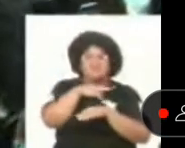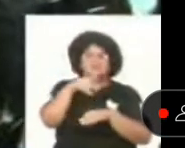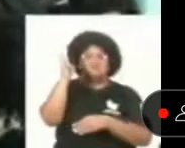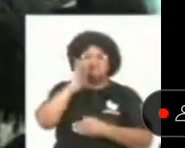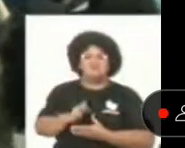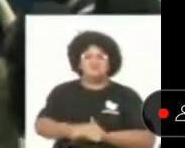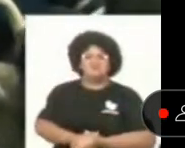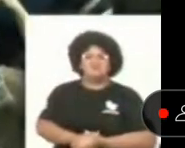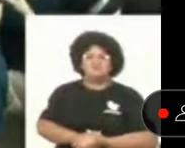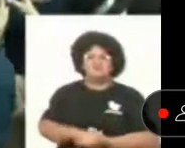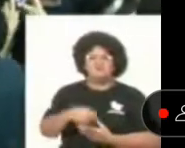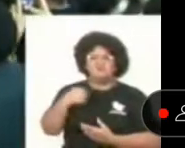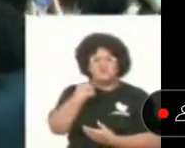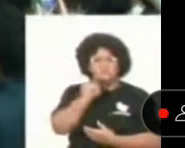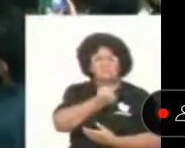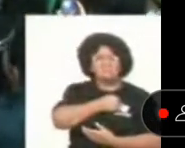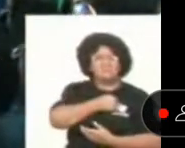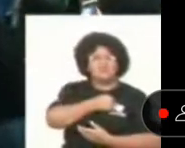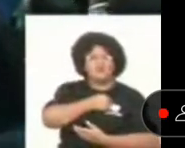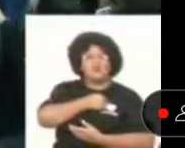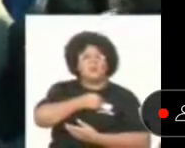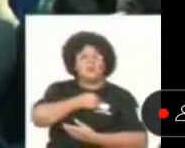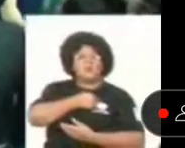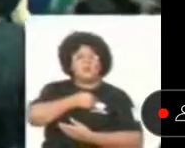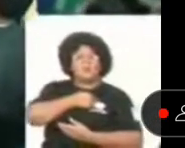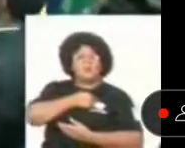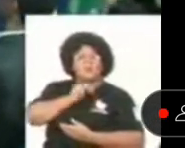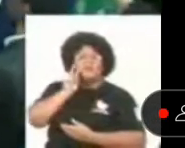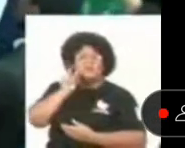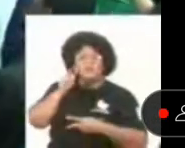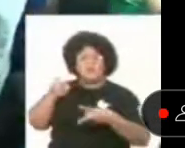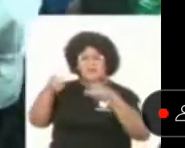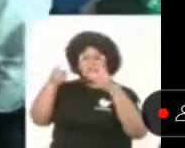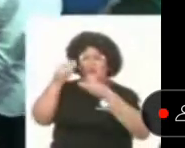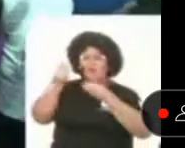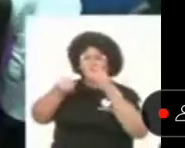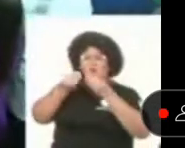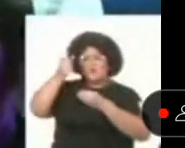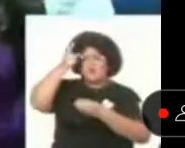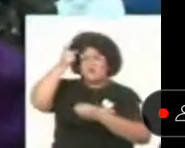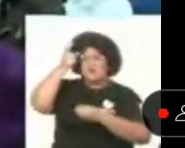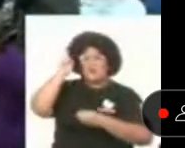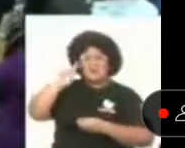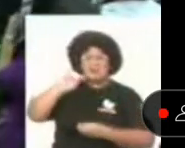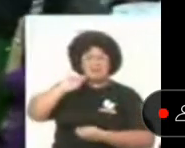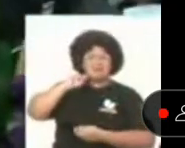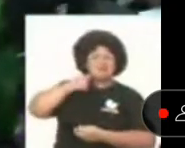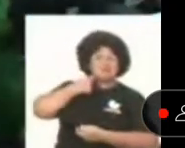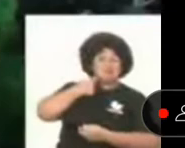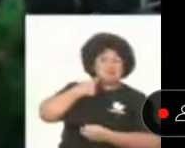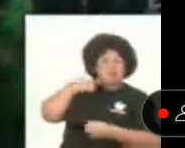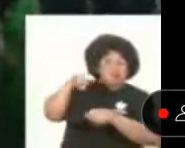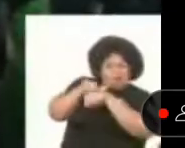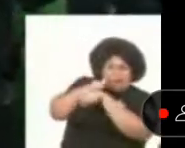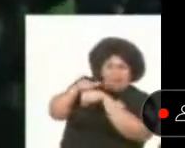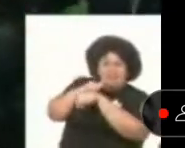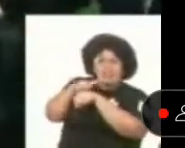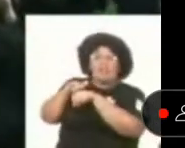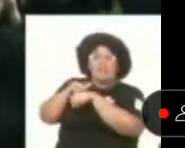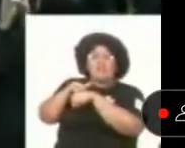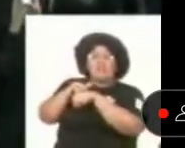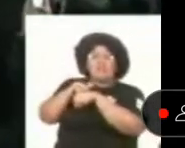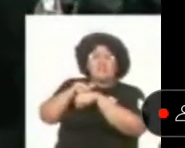E a gente vê como o inimigo é sujo, astuto, agindo no meio da noiva do Senhor,